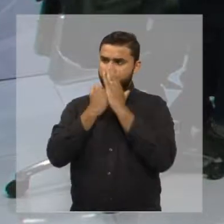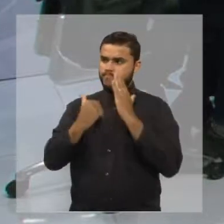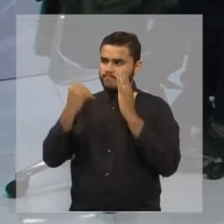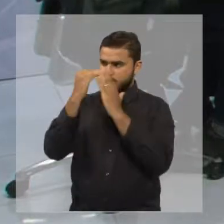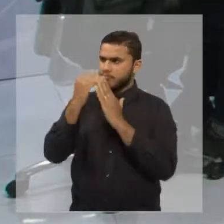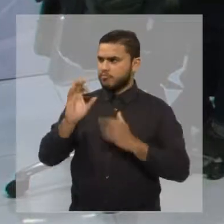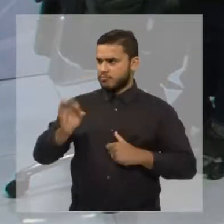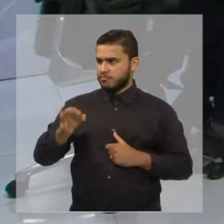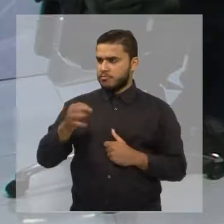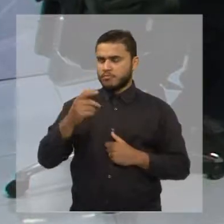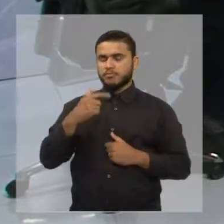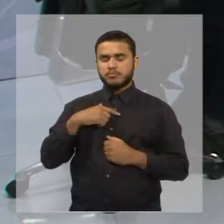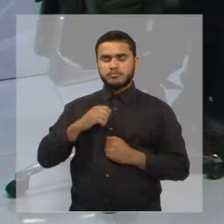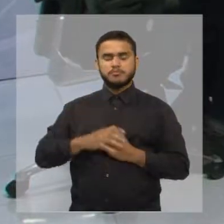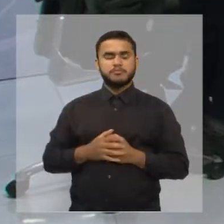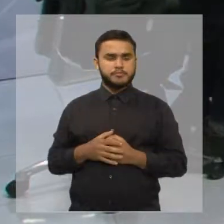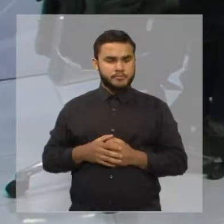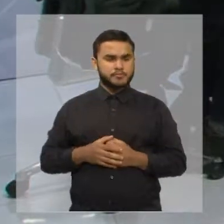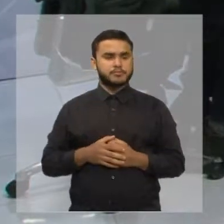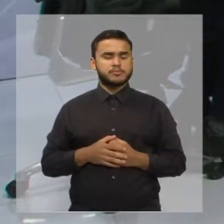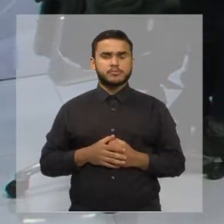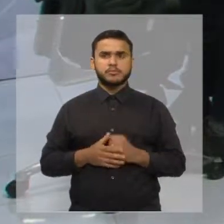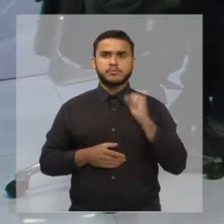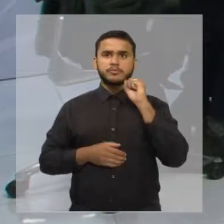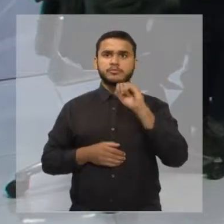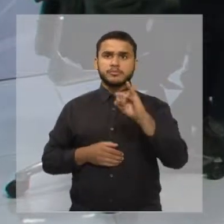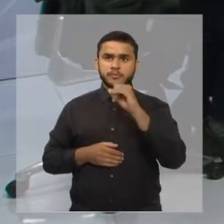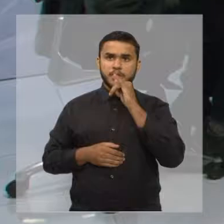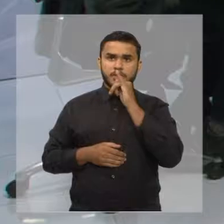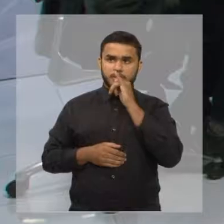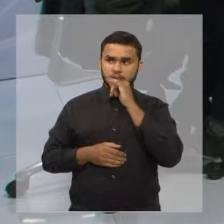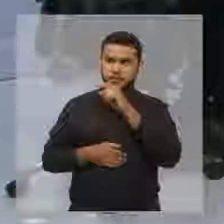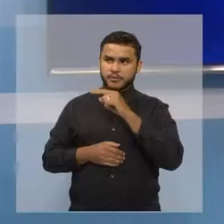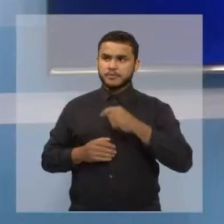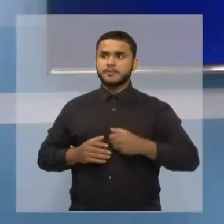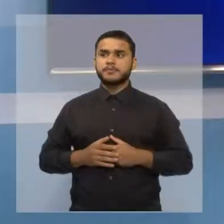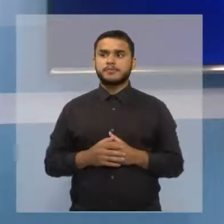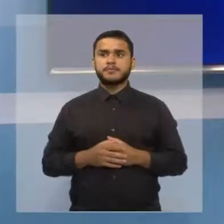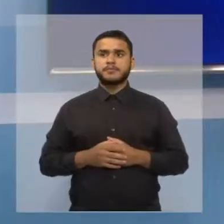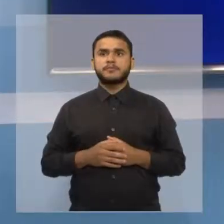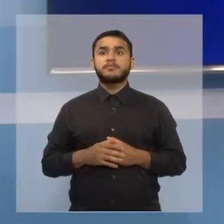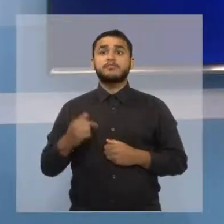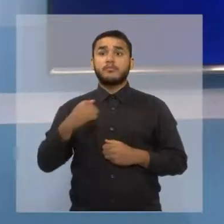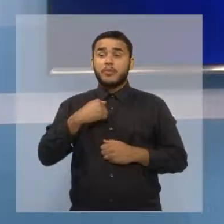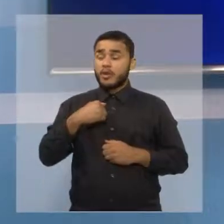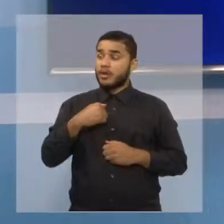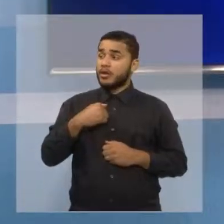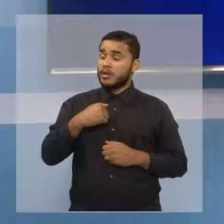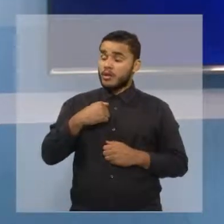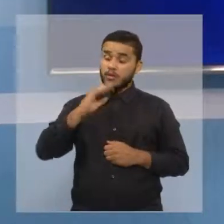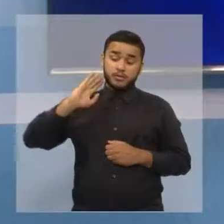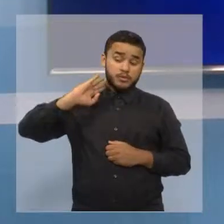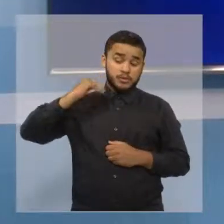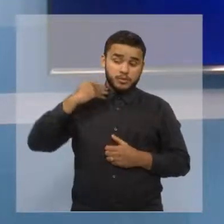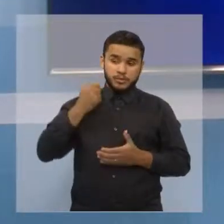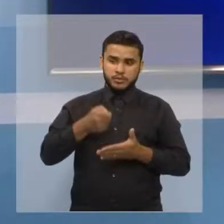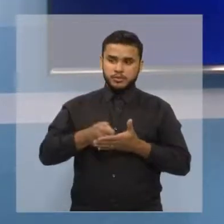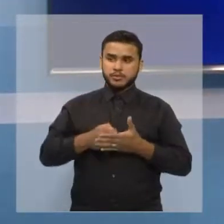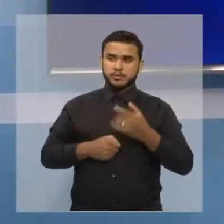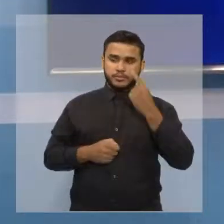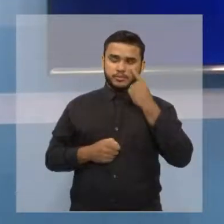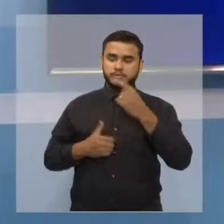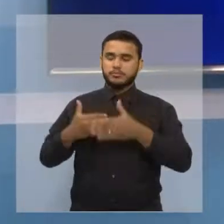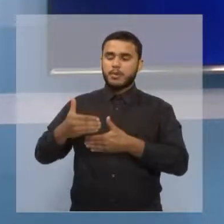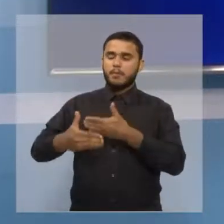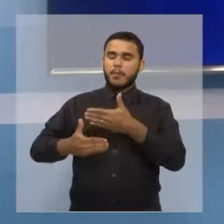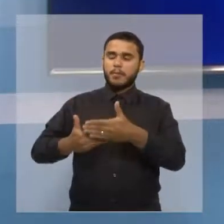da circunstância. Quando ele faz também para parar investigações